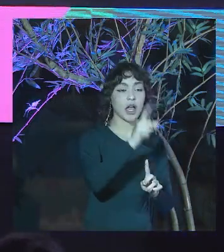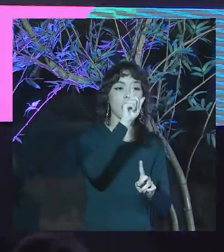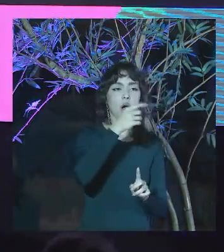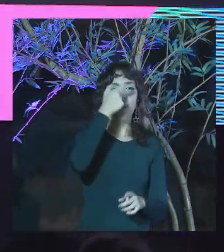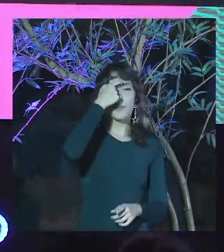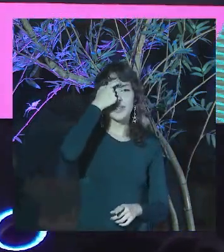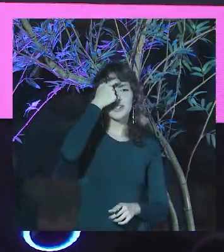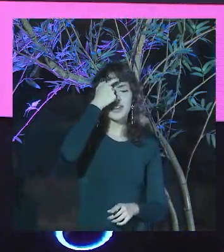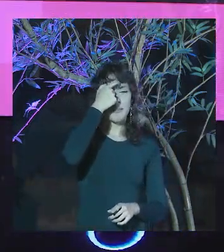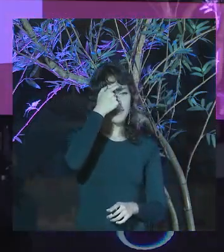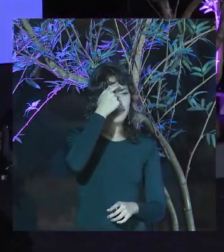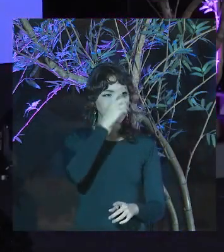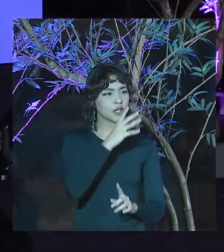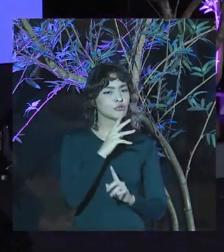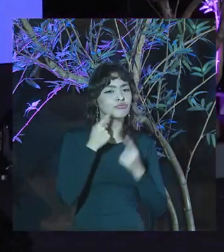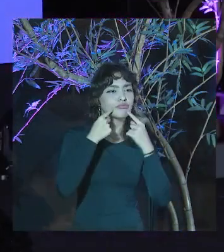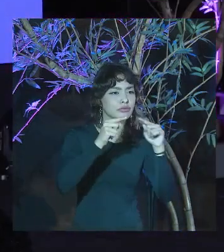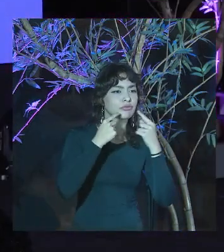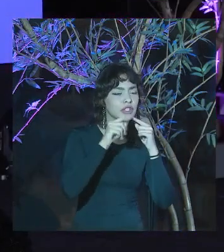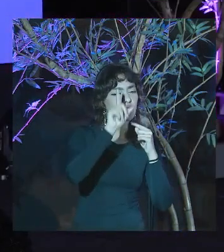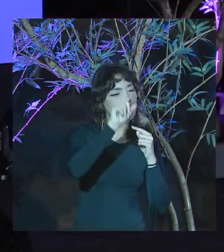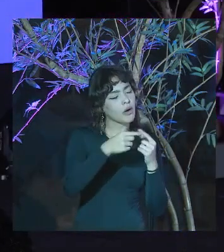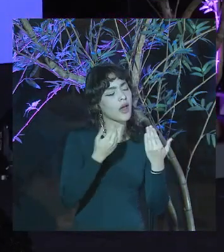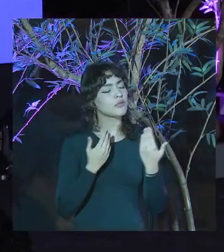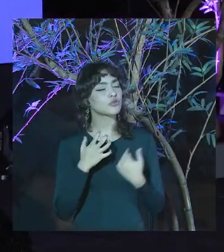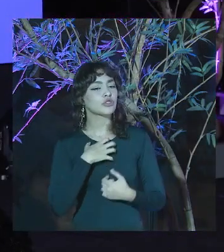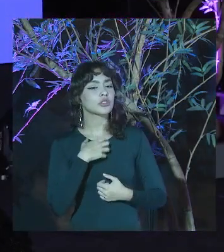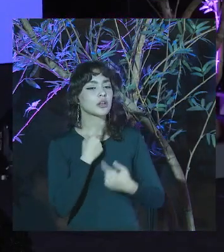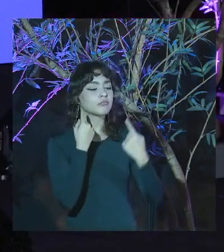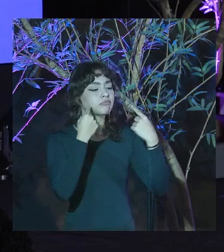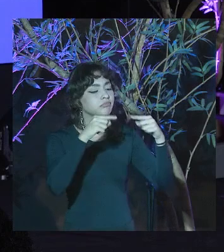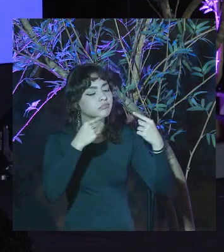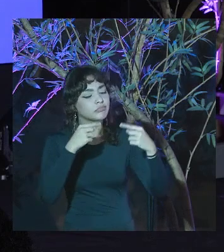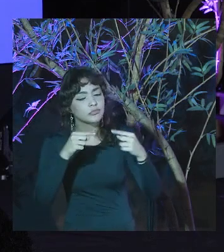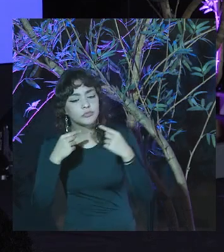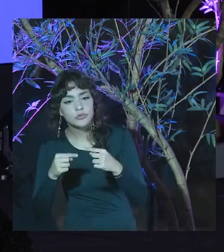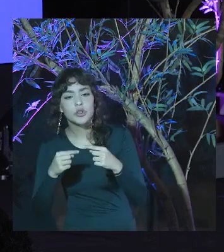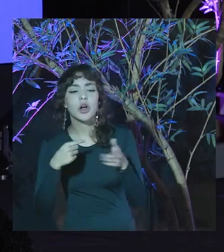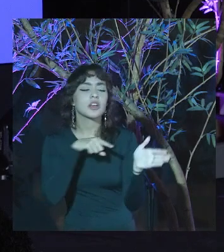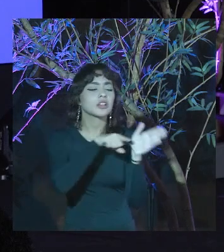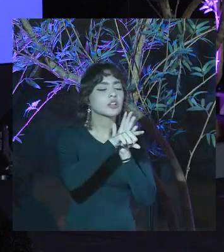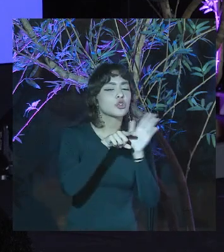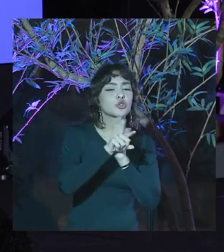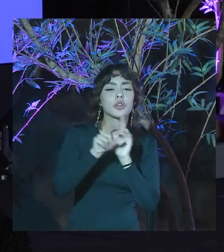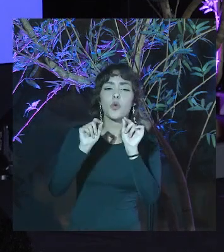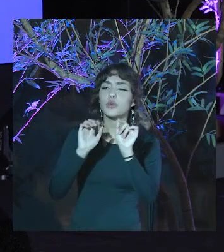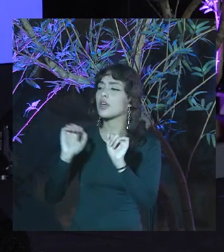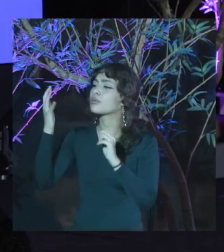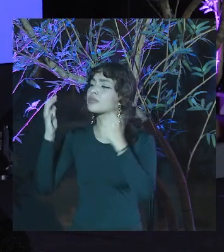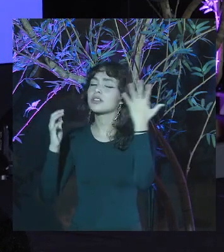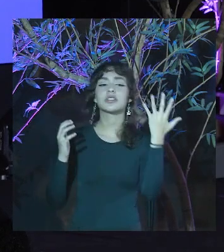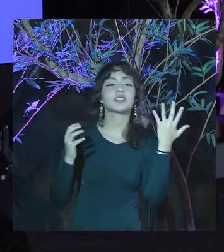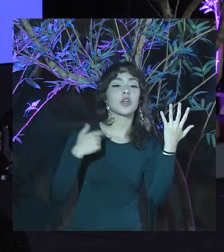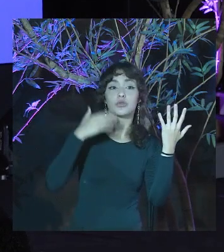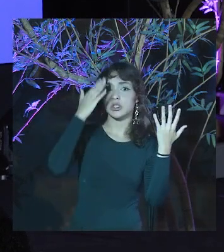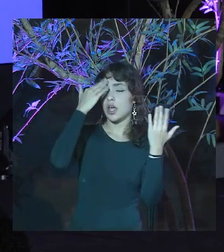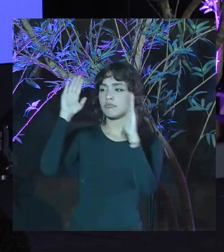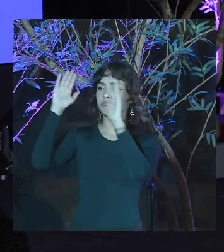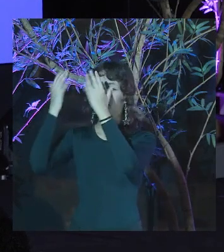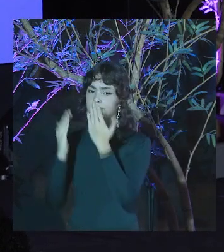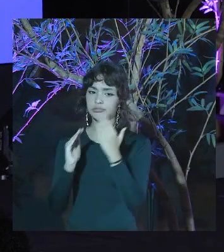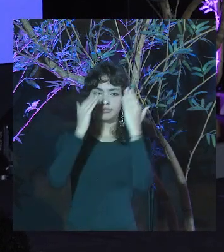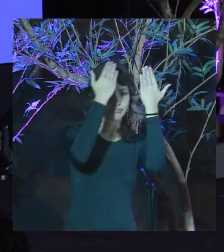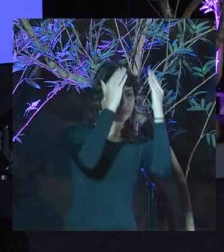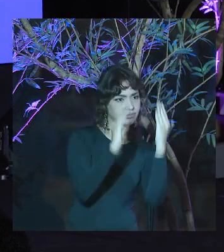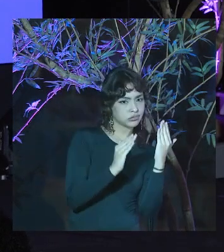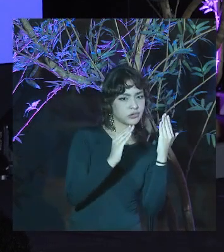fazer perguntas, de questionar, de observar as coisas, de questionar aquilo que está acontecendo ao nosso redor. Tá? São duas escolas